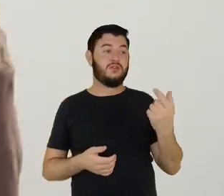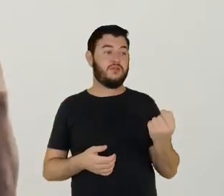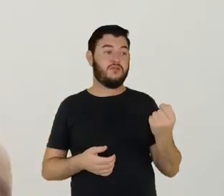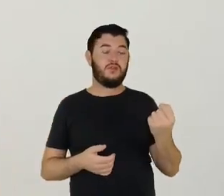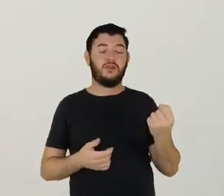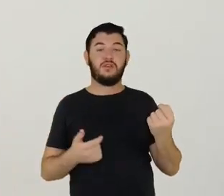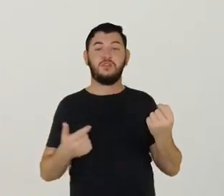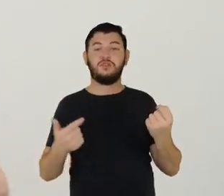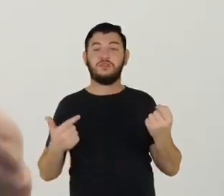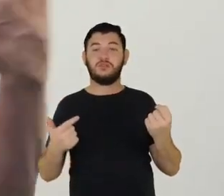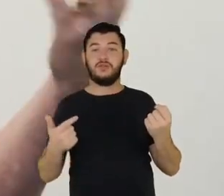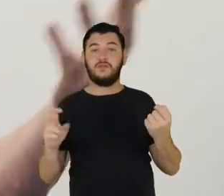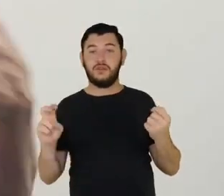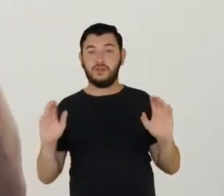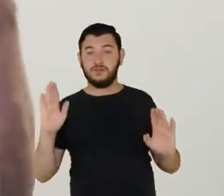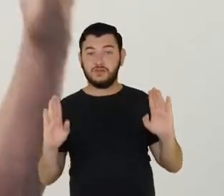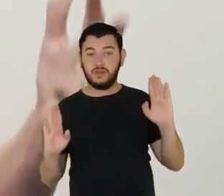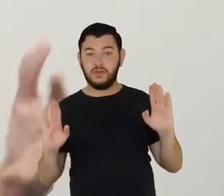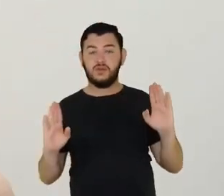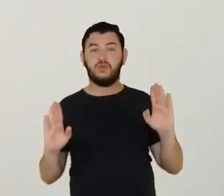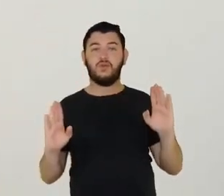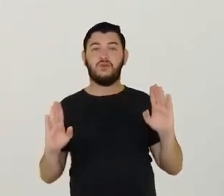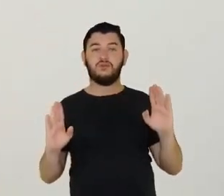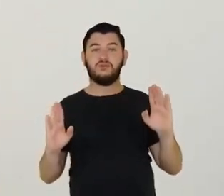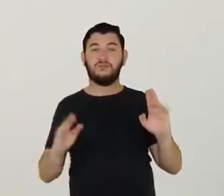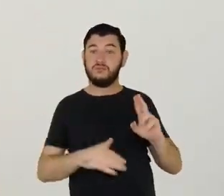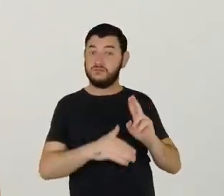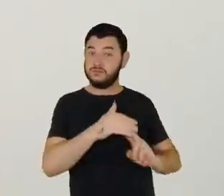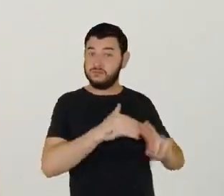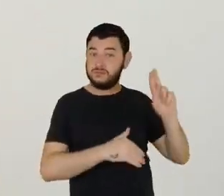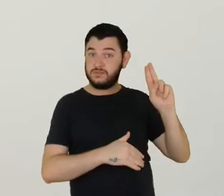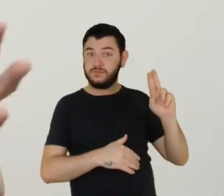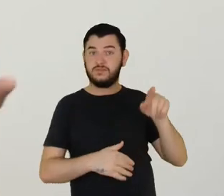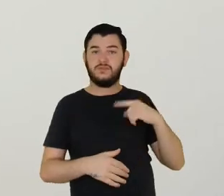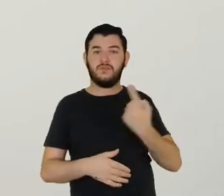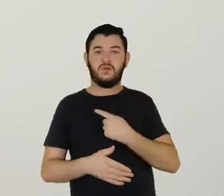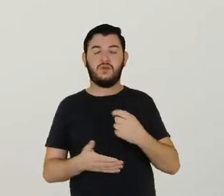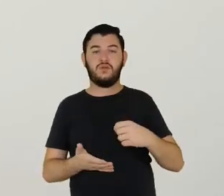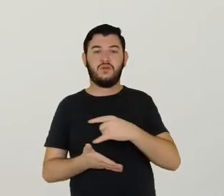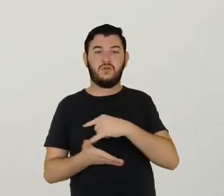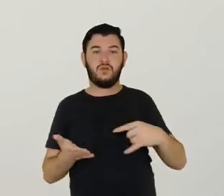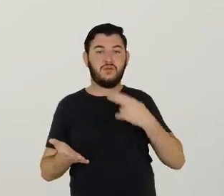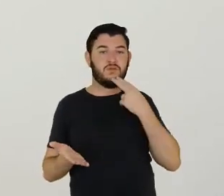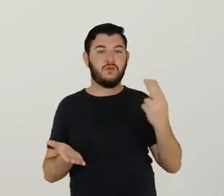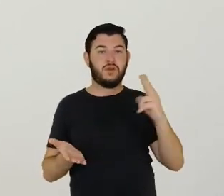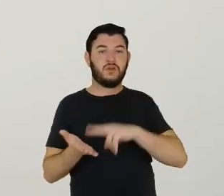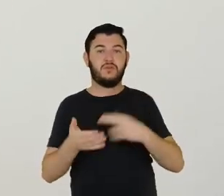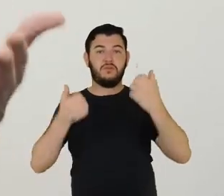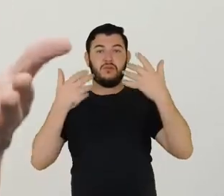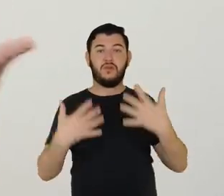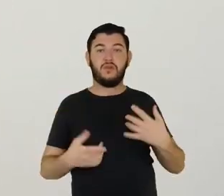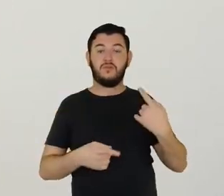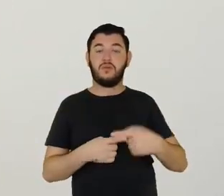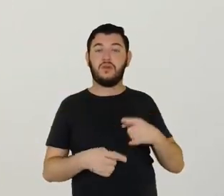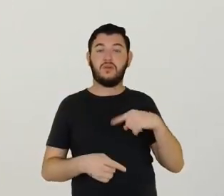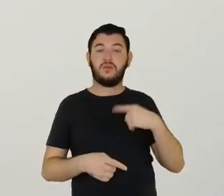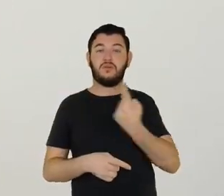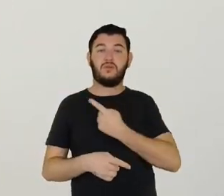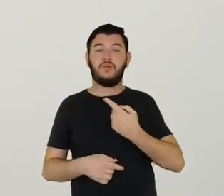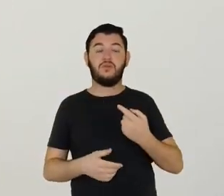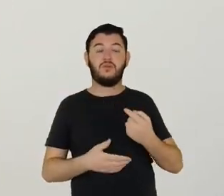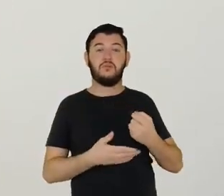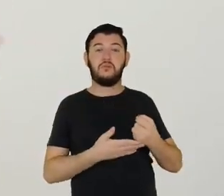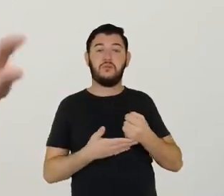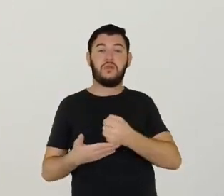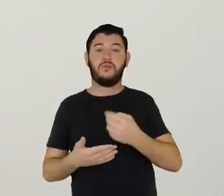carta dizendo o porquê, eu mandei 35 possibilidades, eles escolheram 10, e a gente vai pagar uma